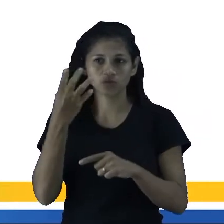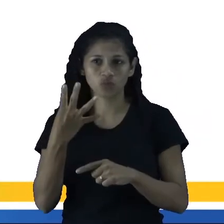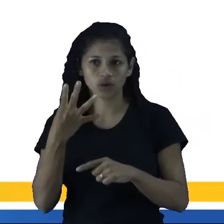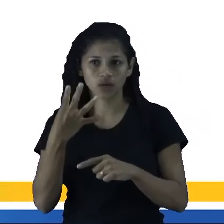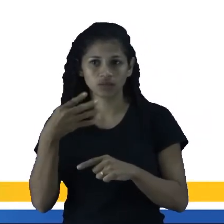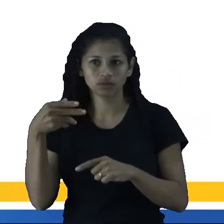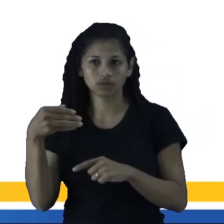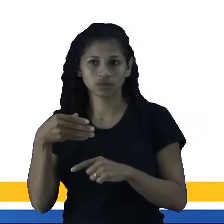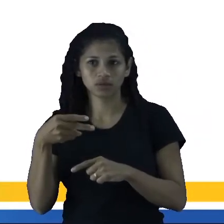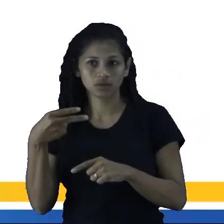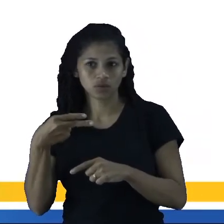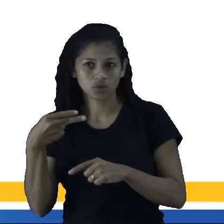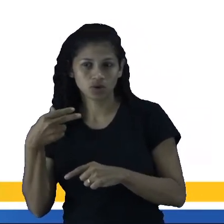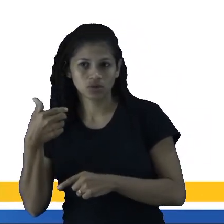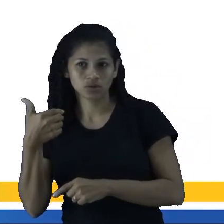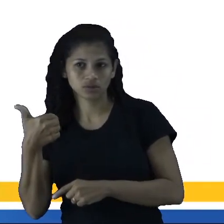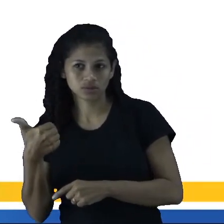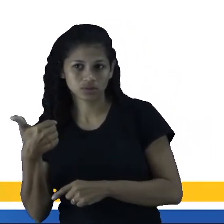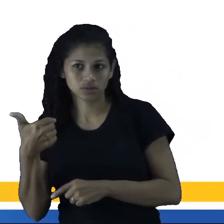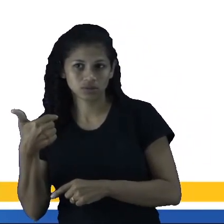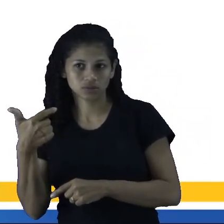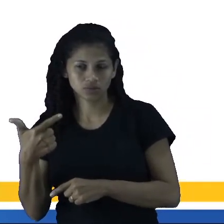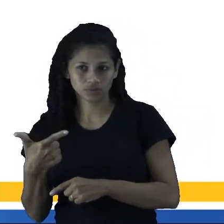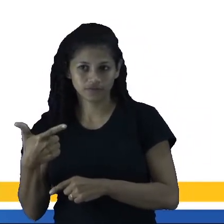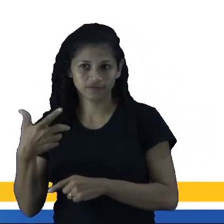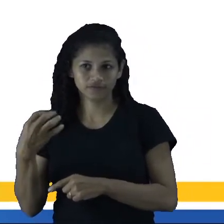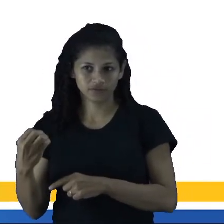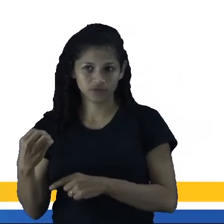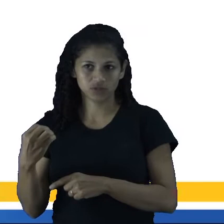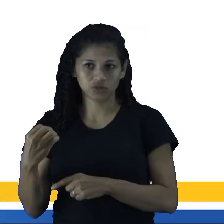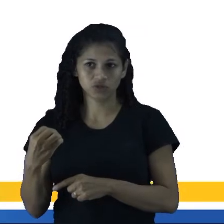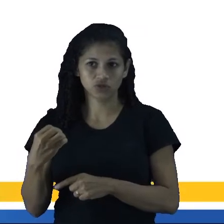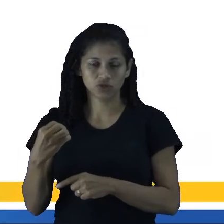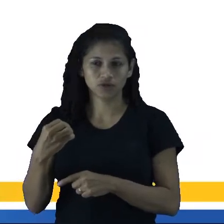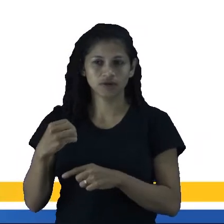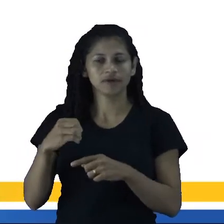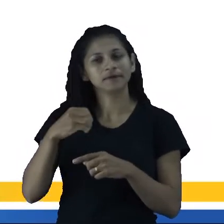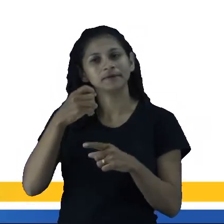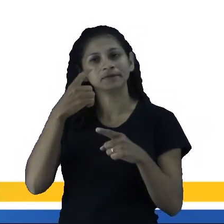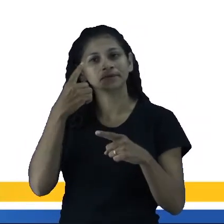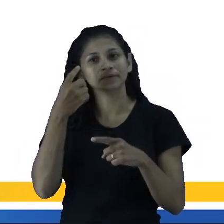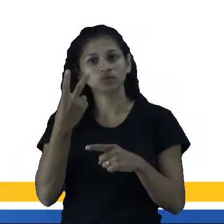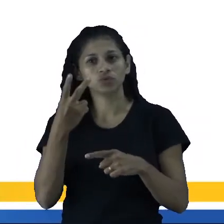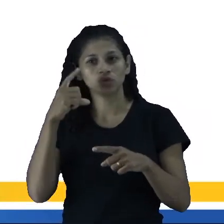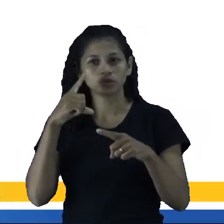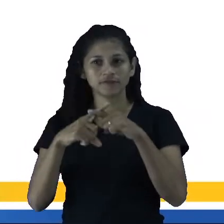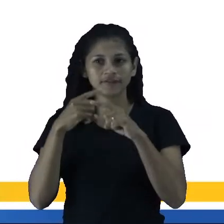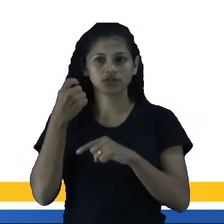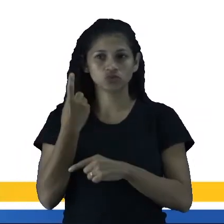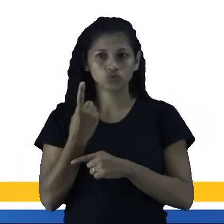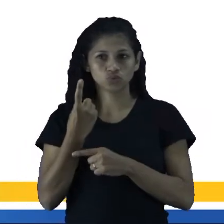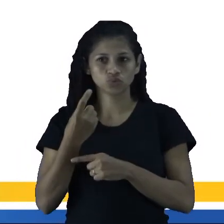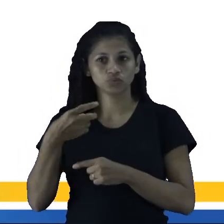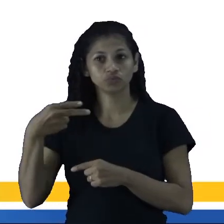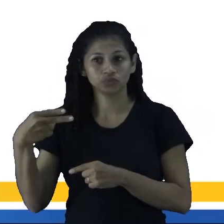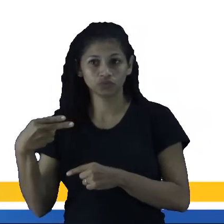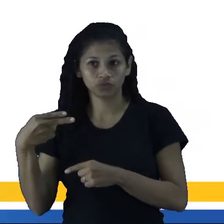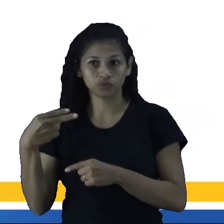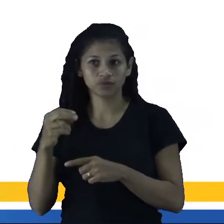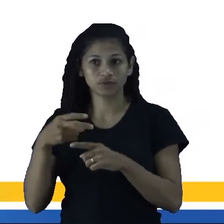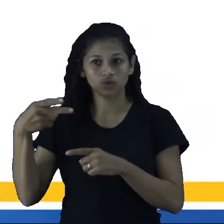1. 120 por 2 dá quanto? 60. Logo, a palavra banana possui 60